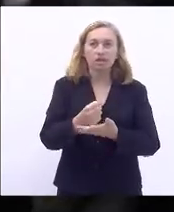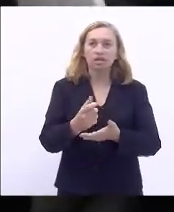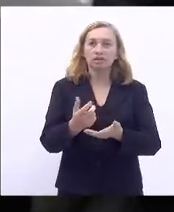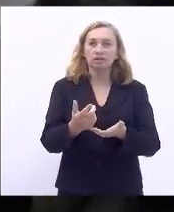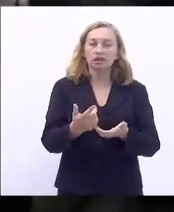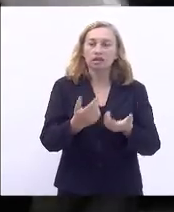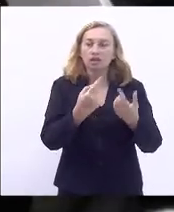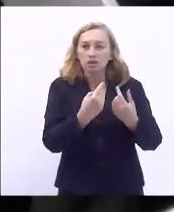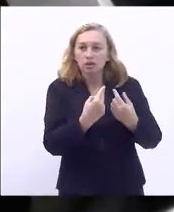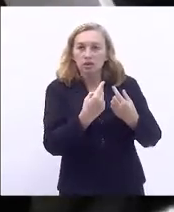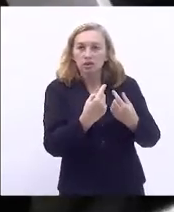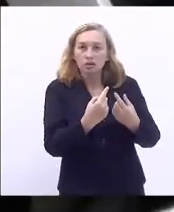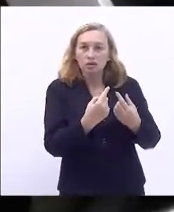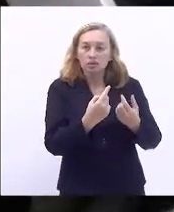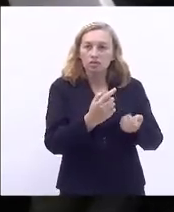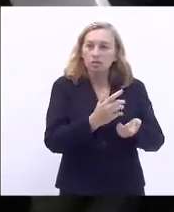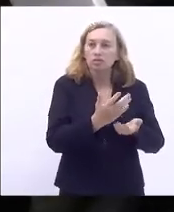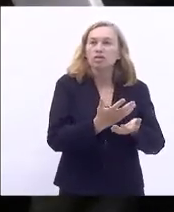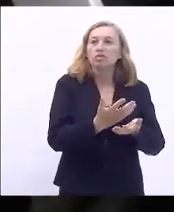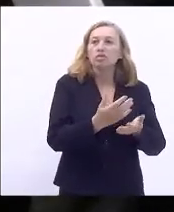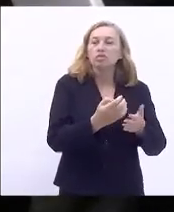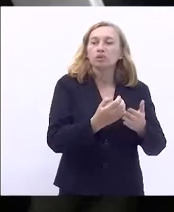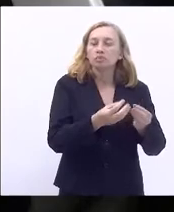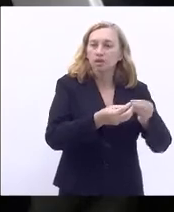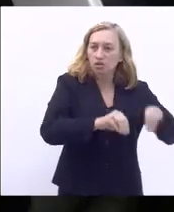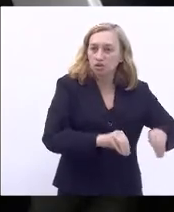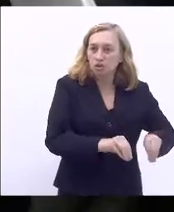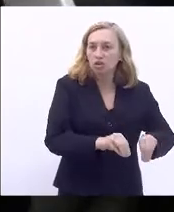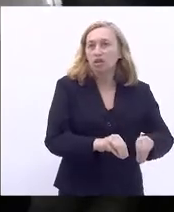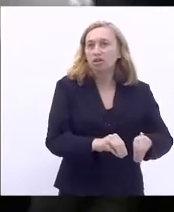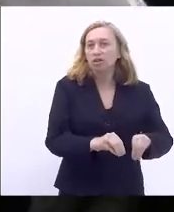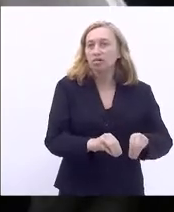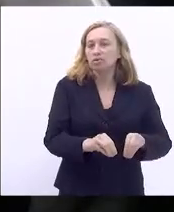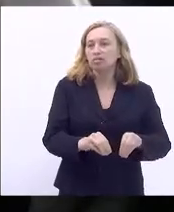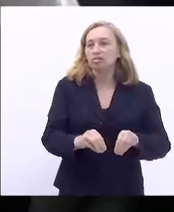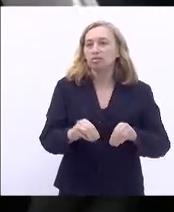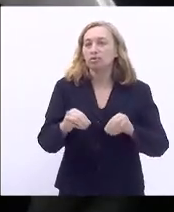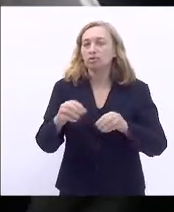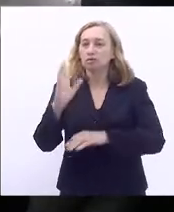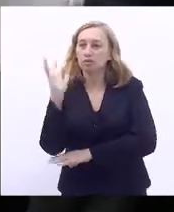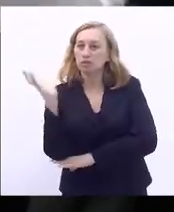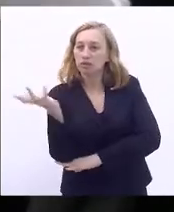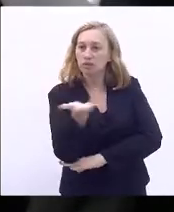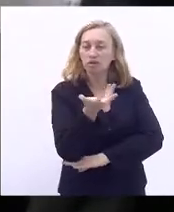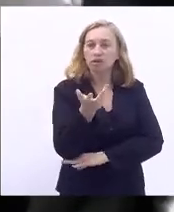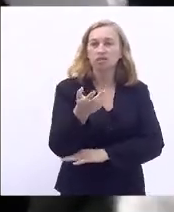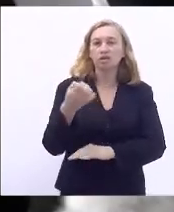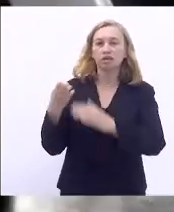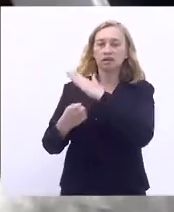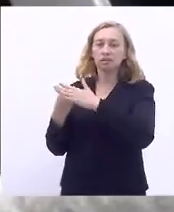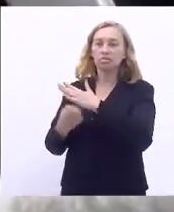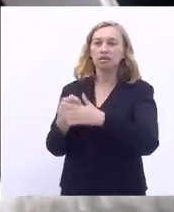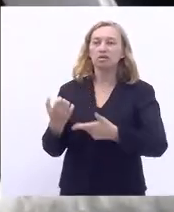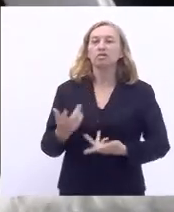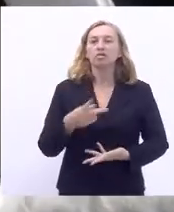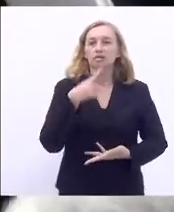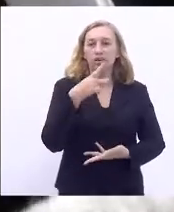agressões ambientais e sanitárias dessa empresa na Zona Oeste da cidade do Rio de Janeiro. Eu queria fazer um parecer